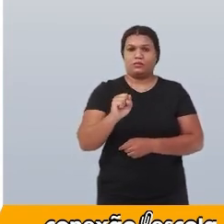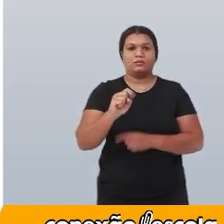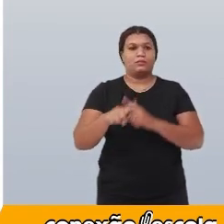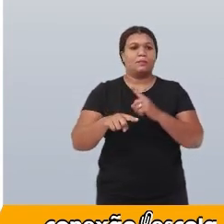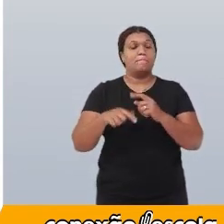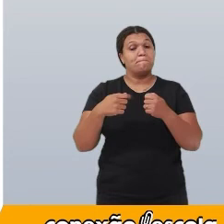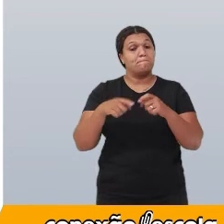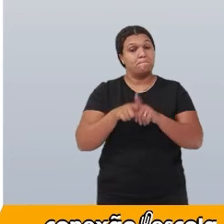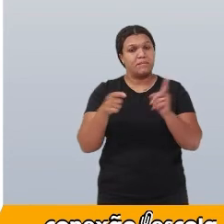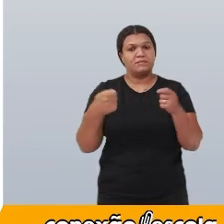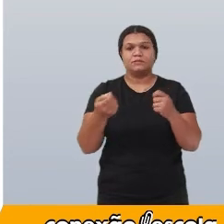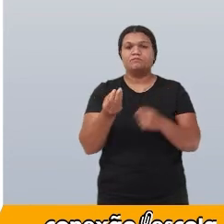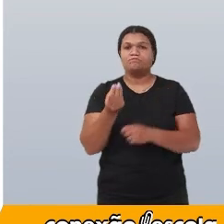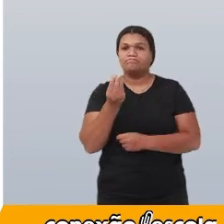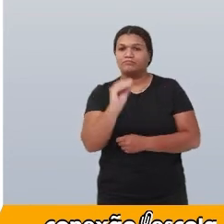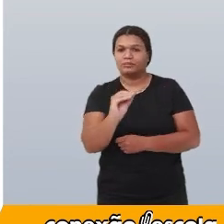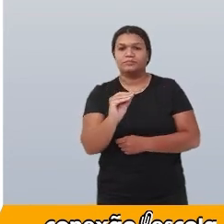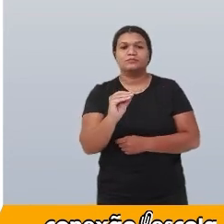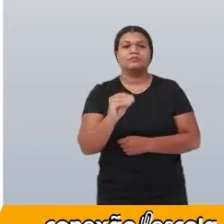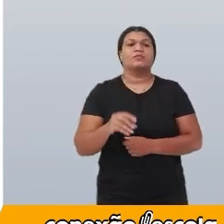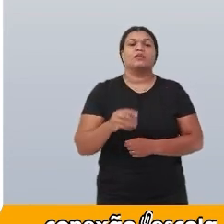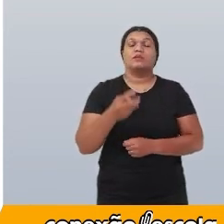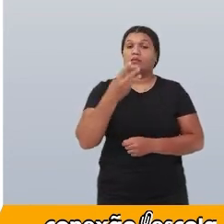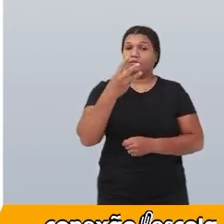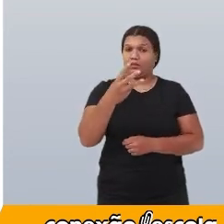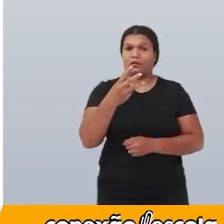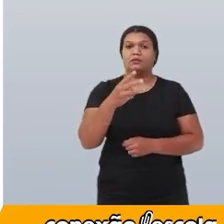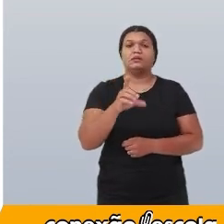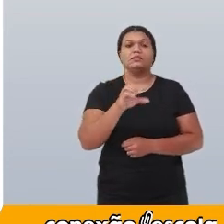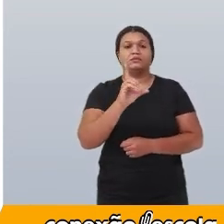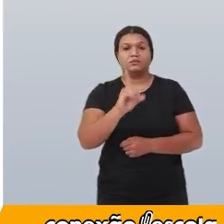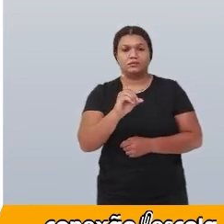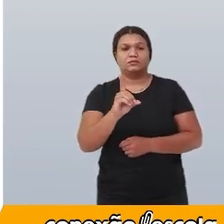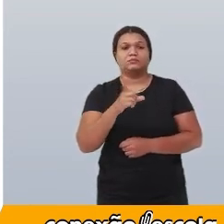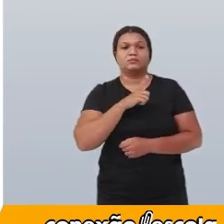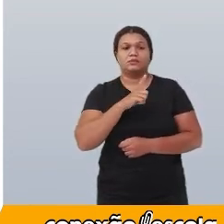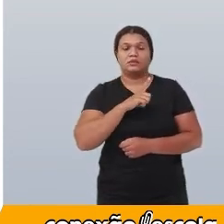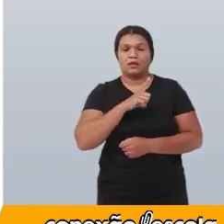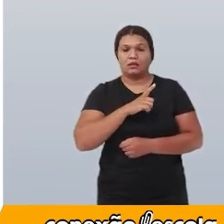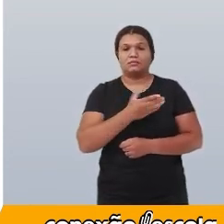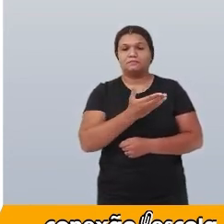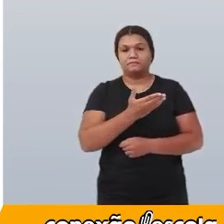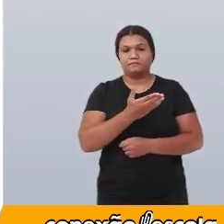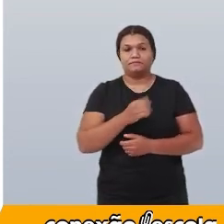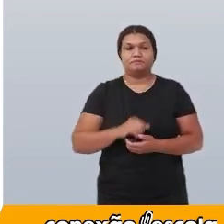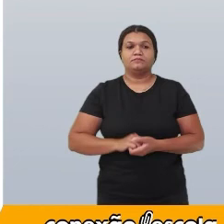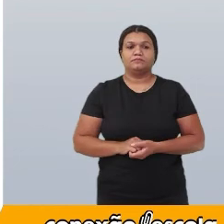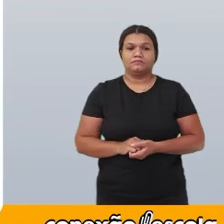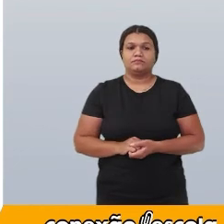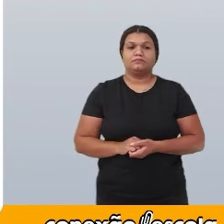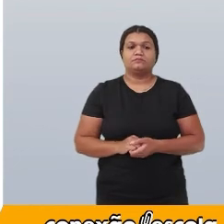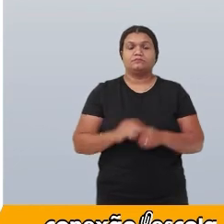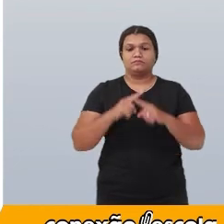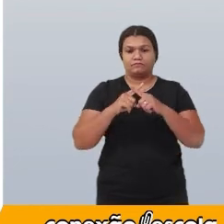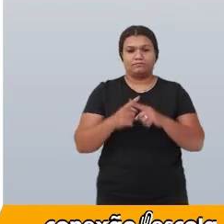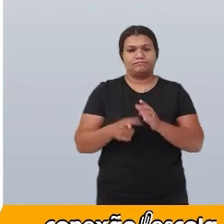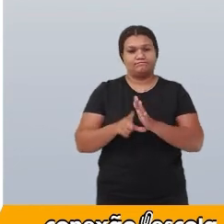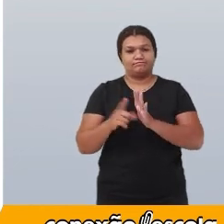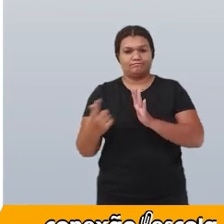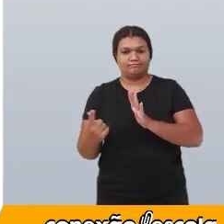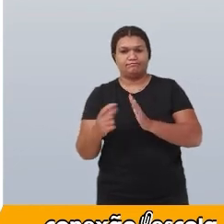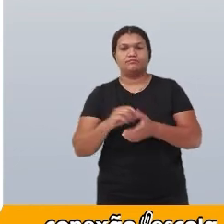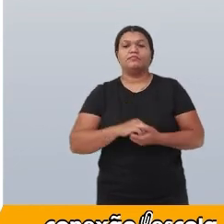mas eu ainda preciso adicionar os 3 décimos que vieram para cá da multiplicação